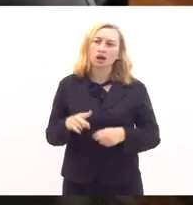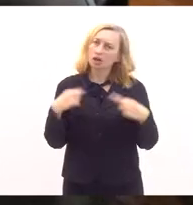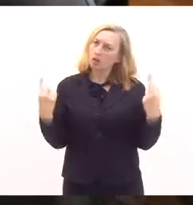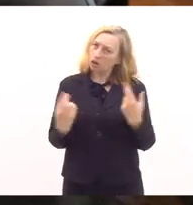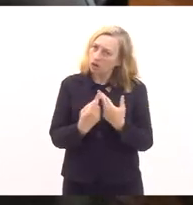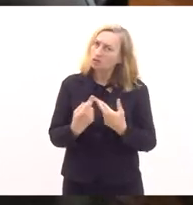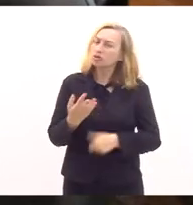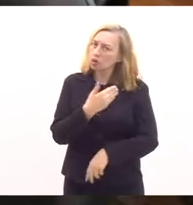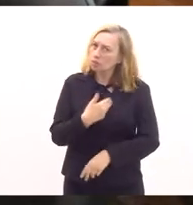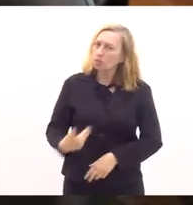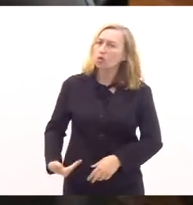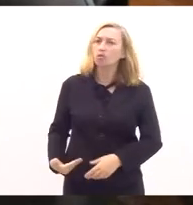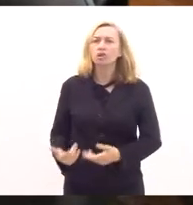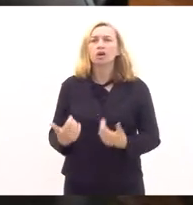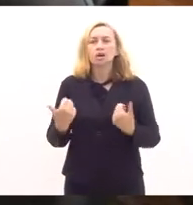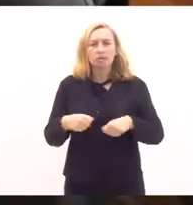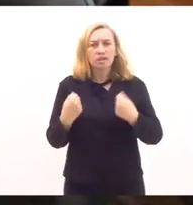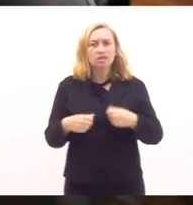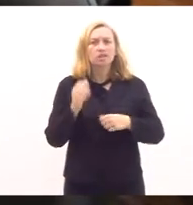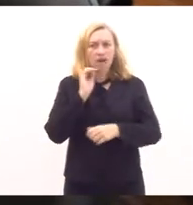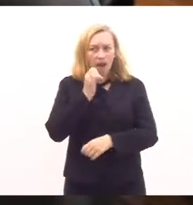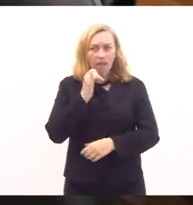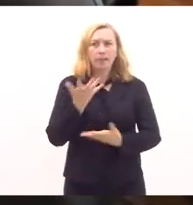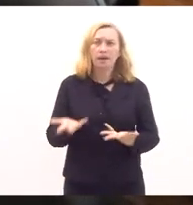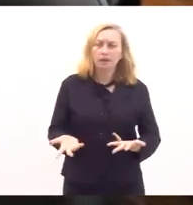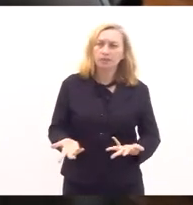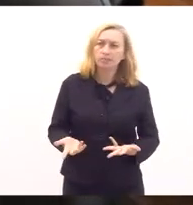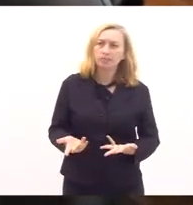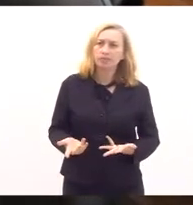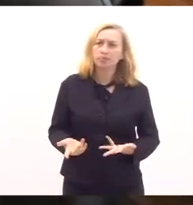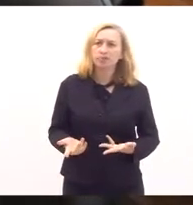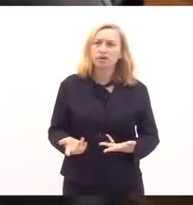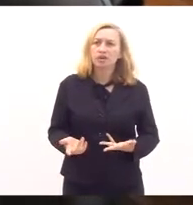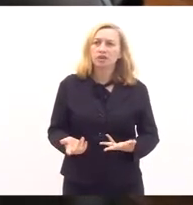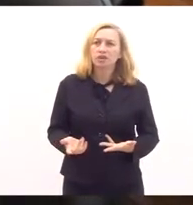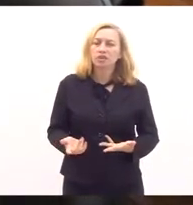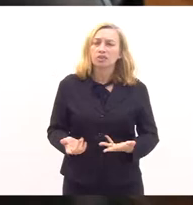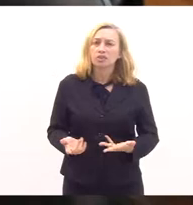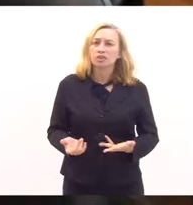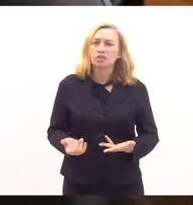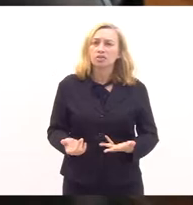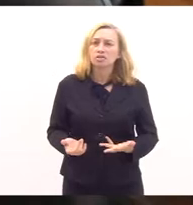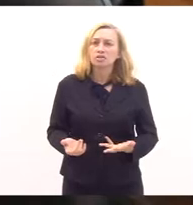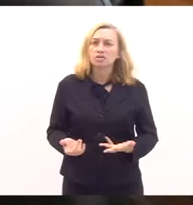audiência pública. Audiência pública tem que ser relatado. Fica muito no bastidor.